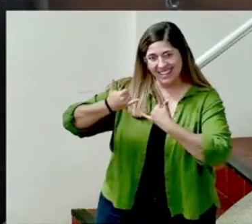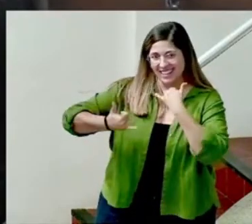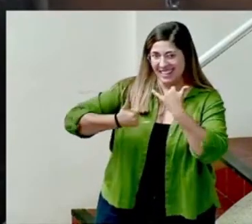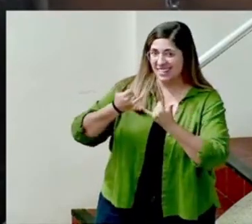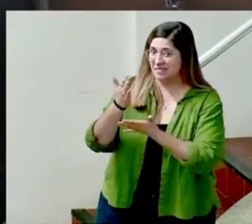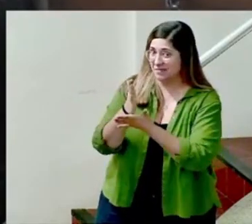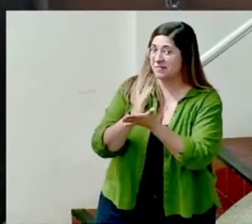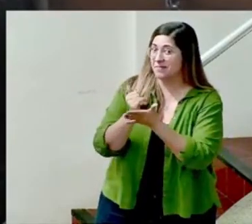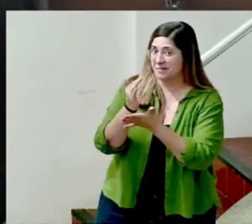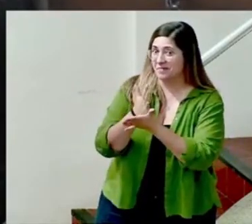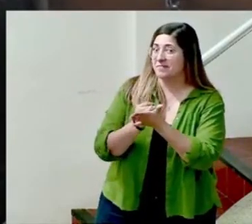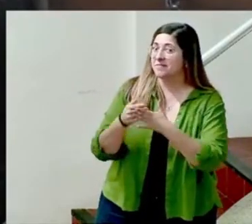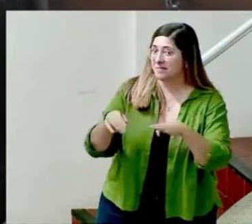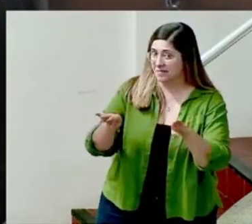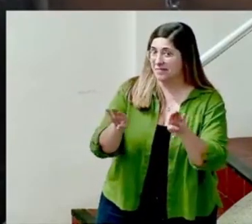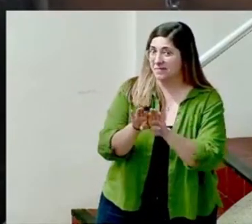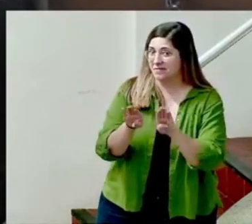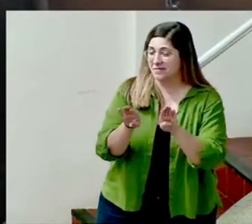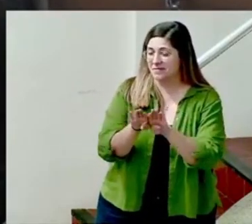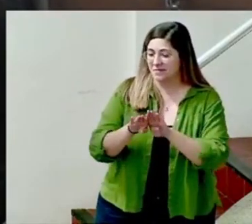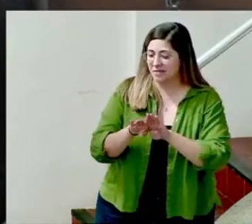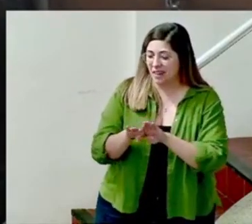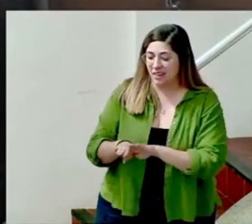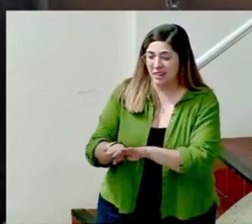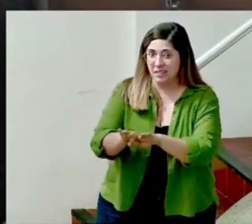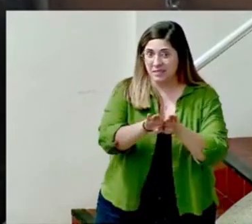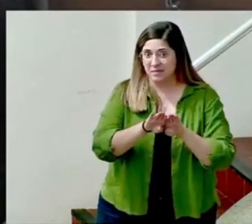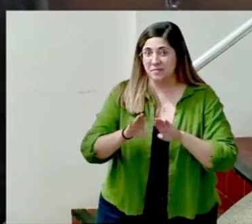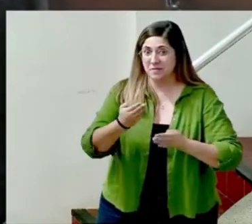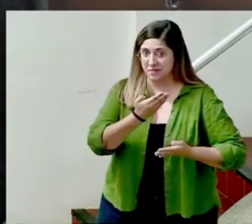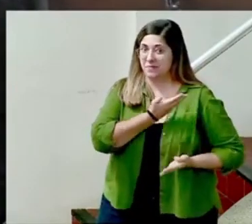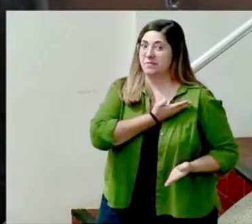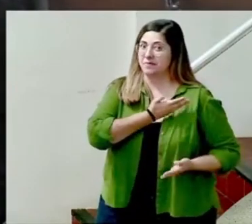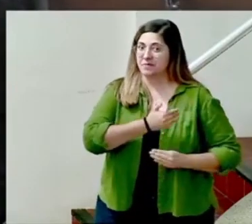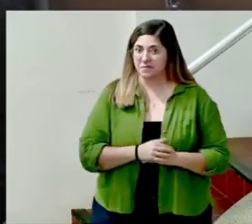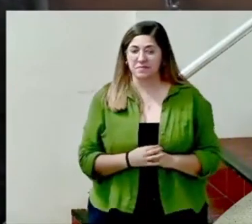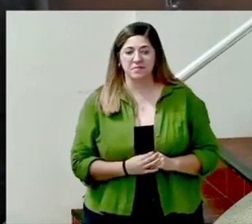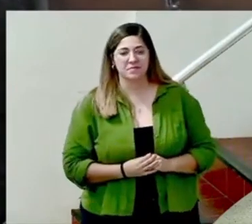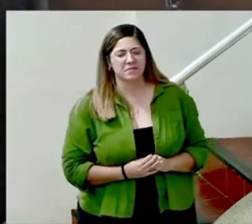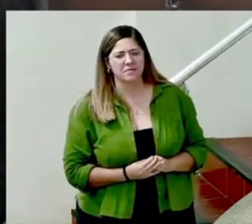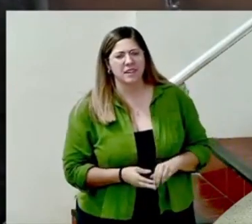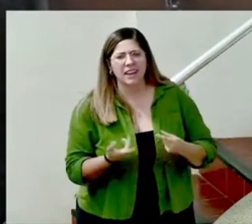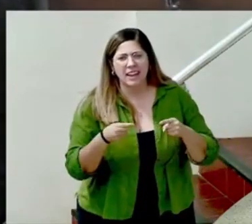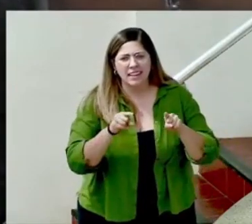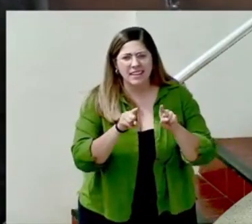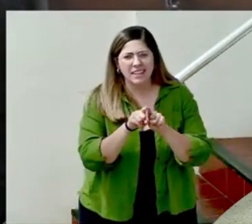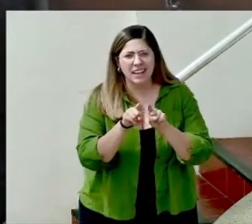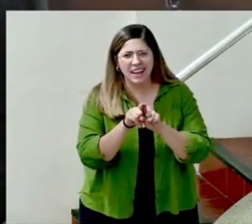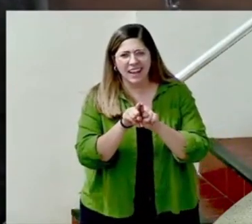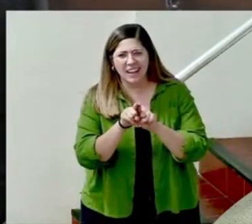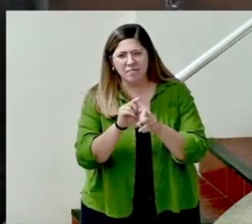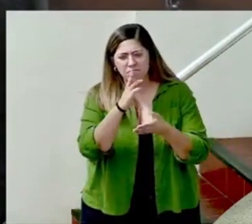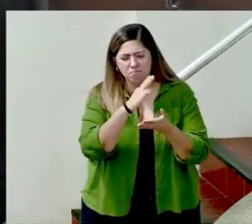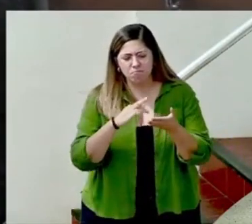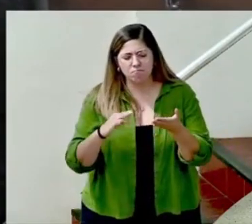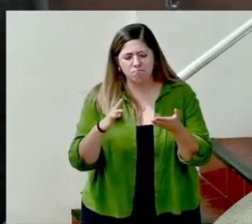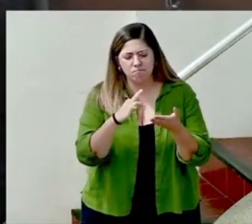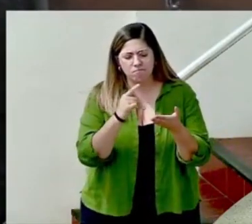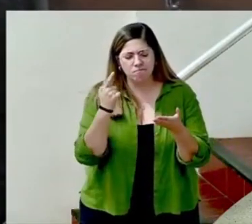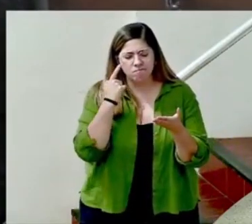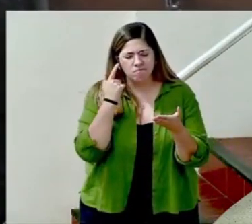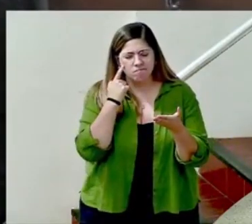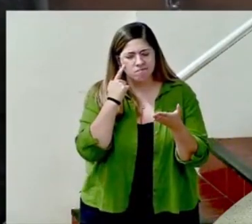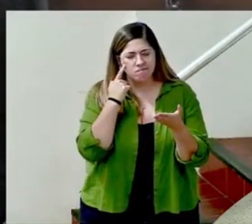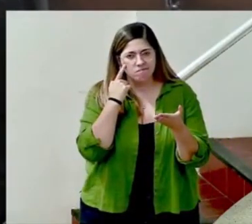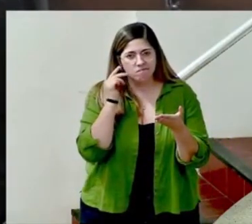tão valiosos com os seus amigos. E você vai fazer porque a Bíblia